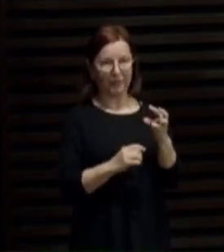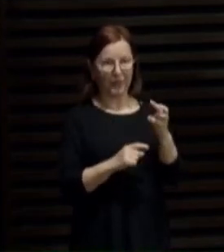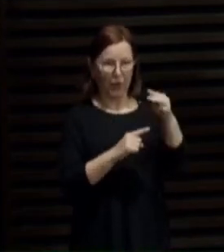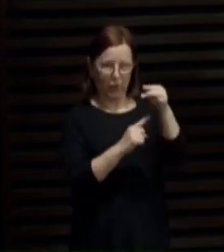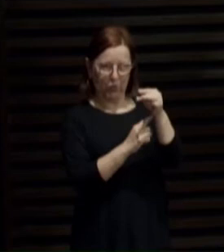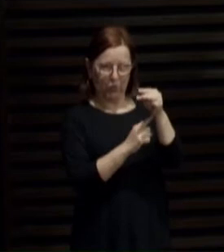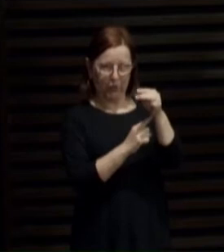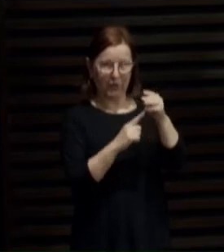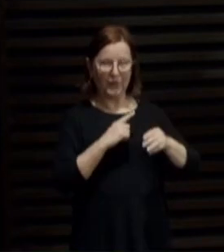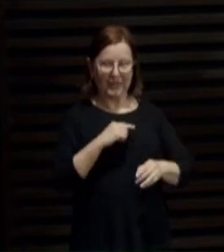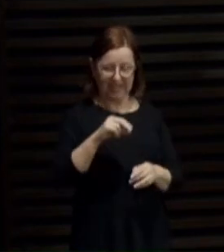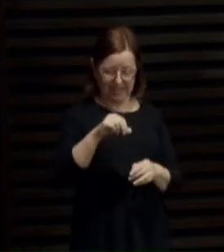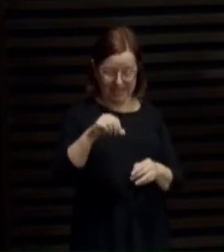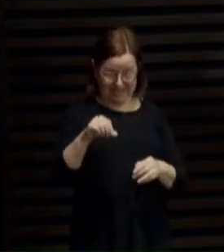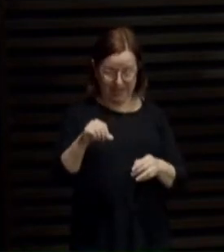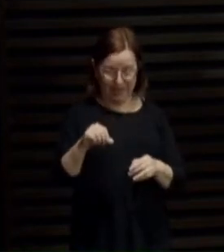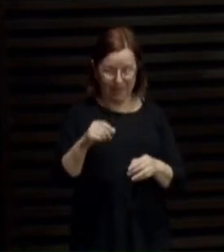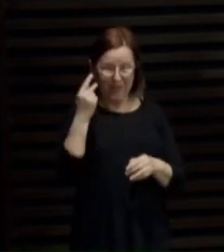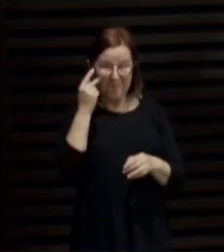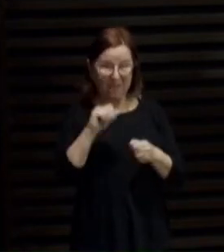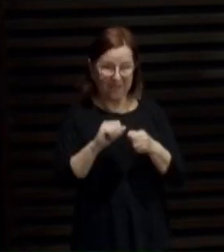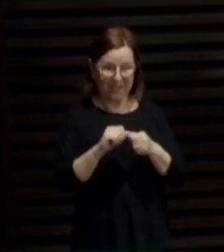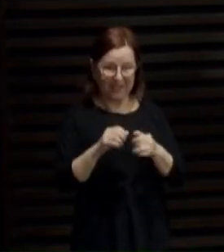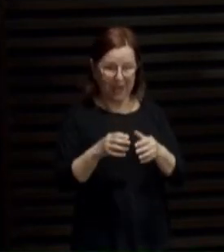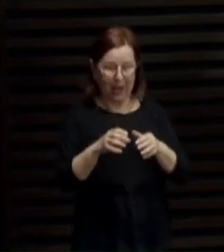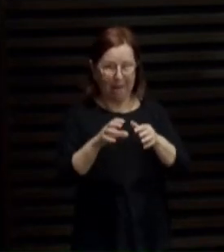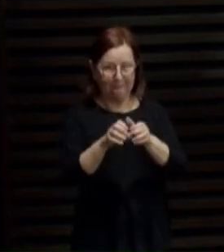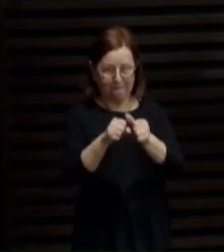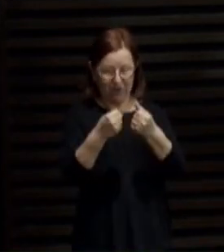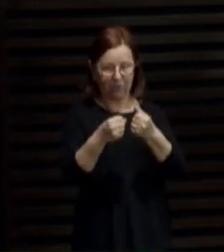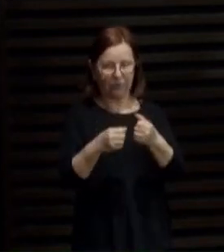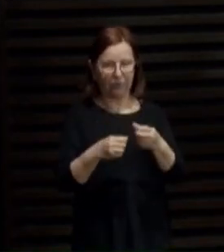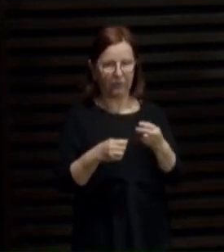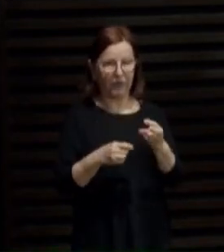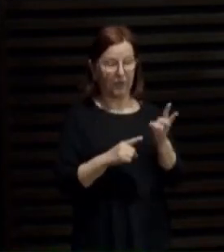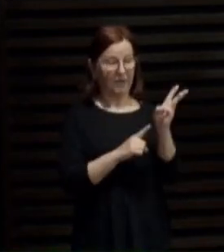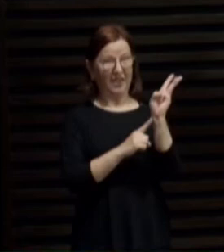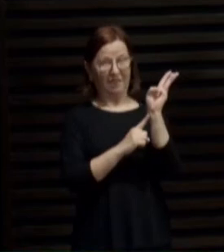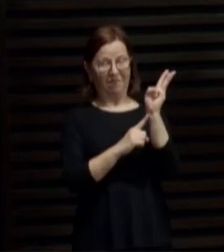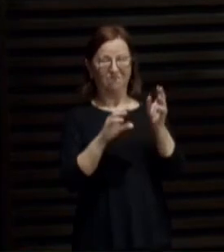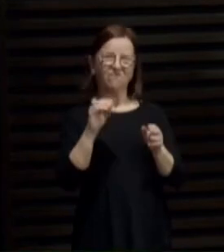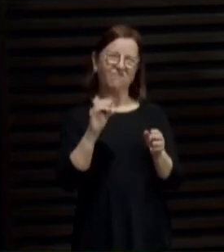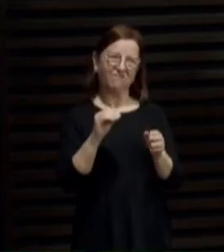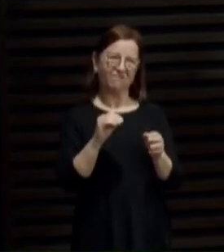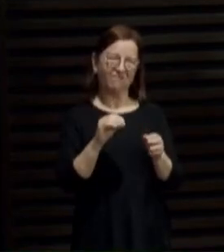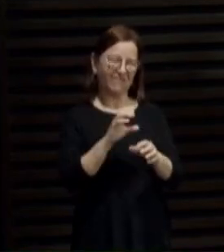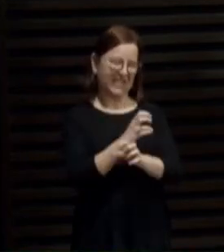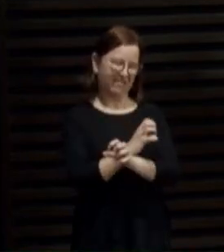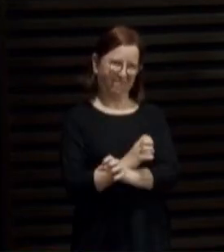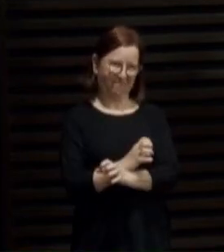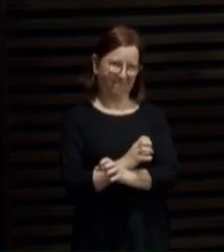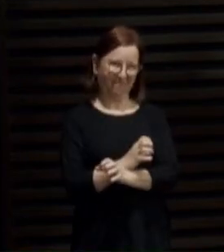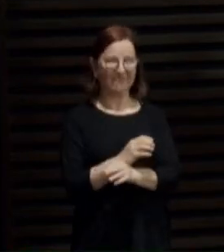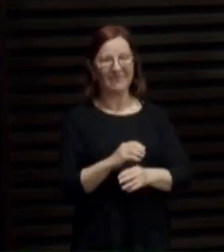fazer pães. O joio é xoxo, só tem aparência, mas confunde